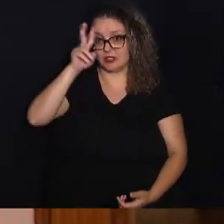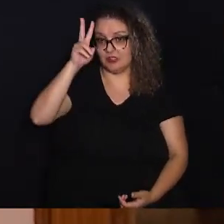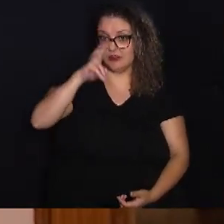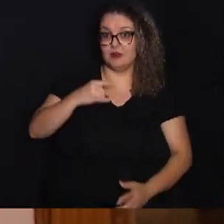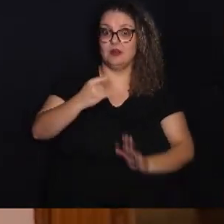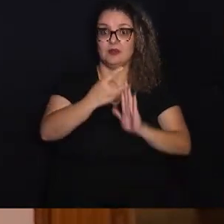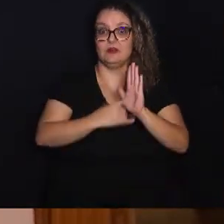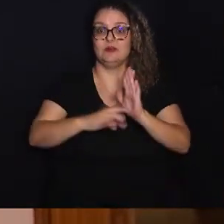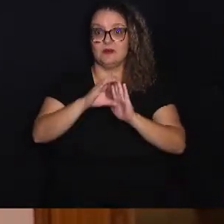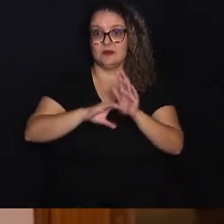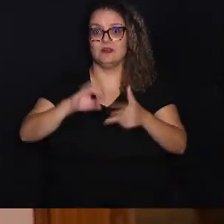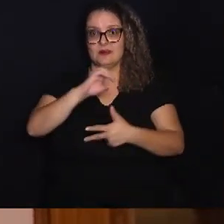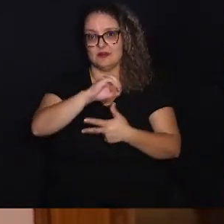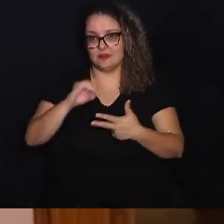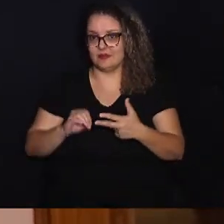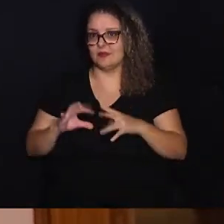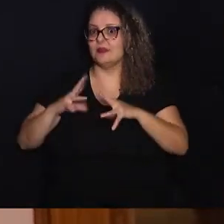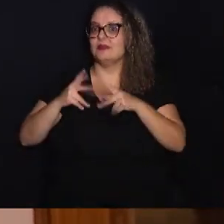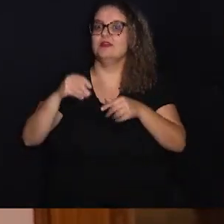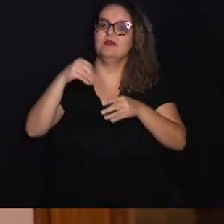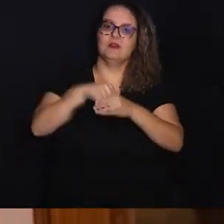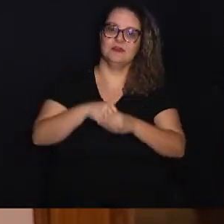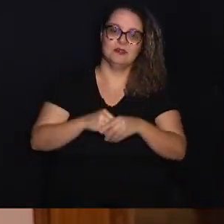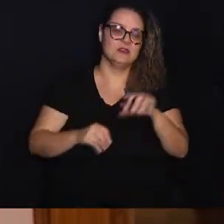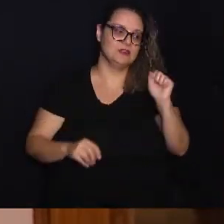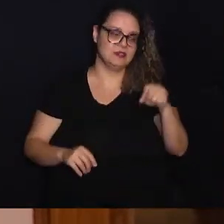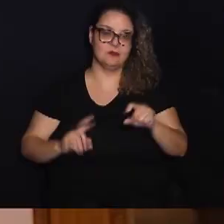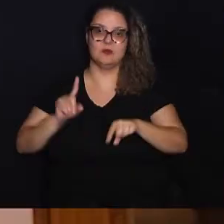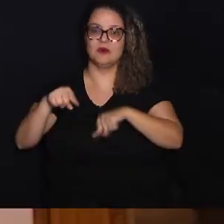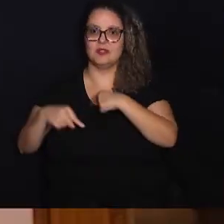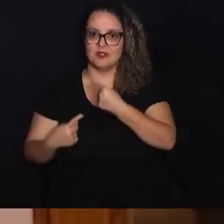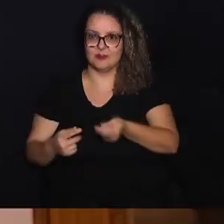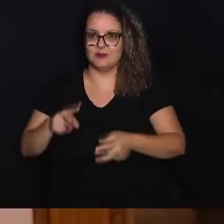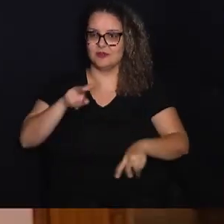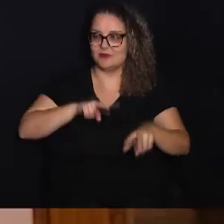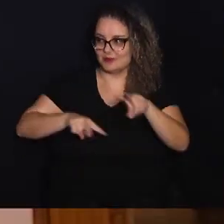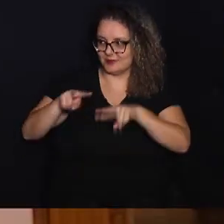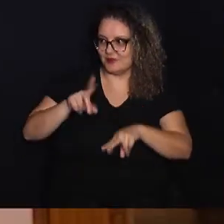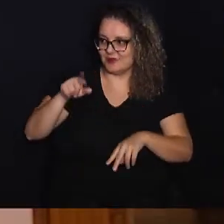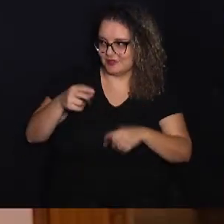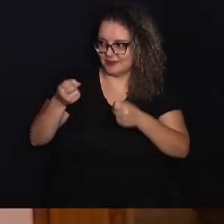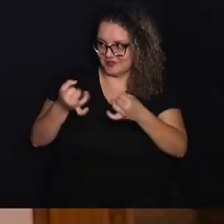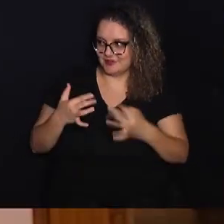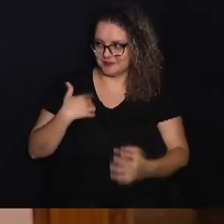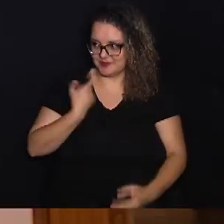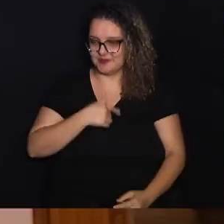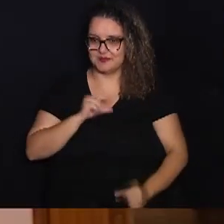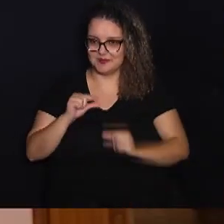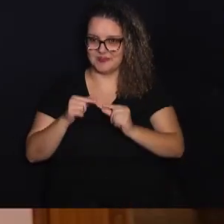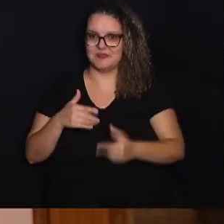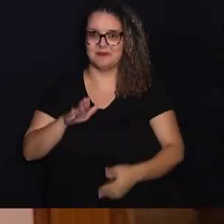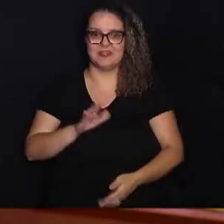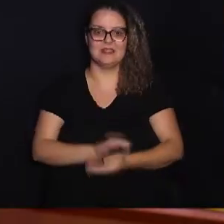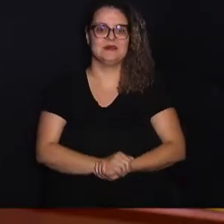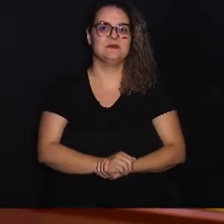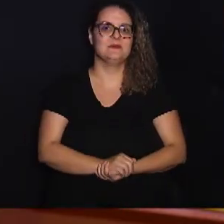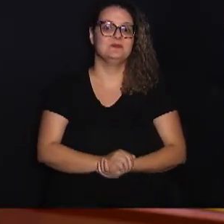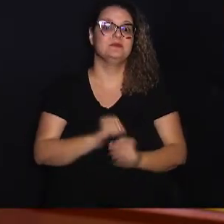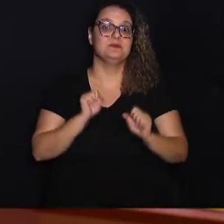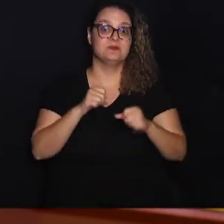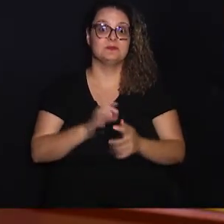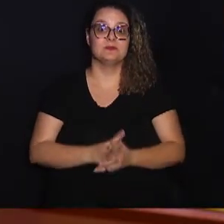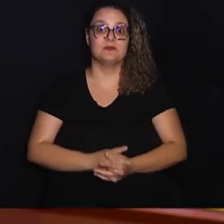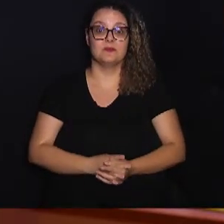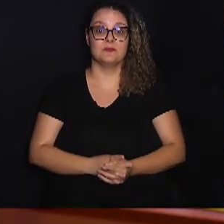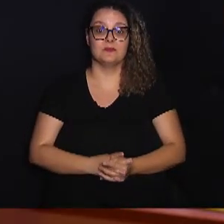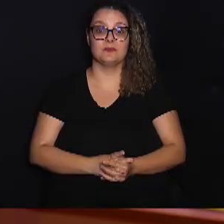MEC é aplicado integralmente, Sim. Só que com outro olhar, e é isso que você vai explicar para a gente um pouquinho, Exatamente.